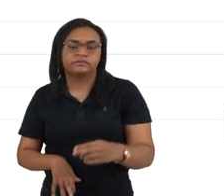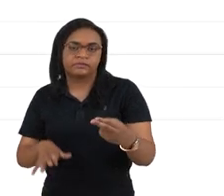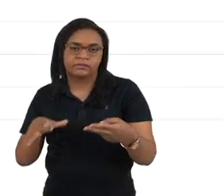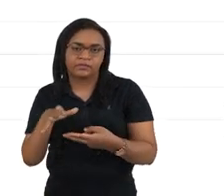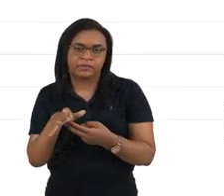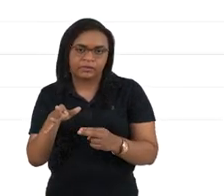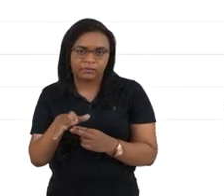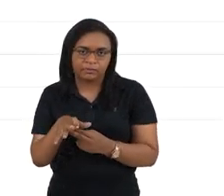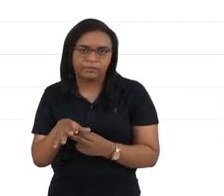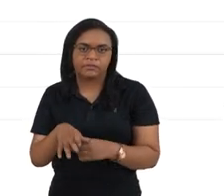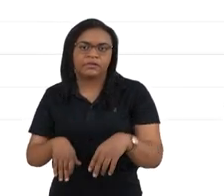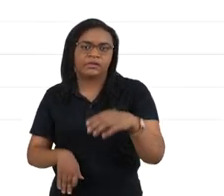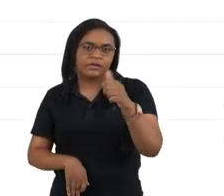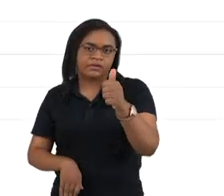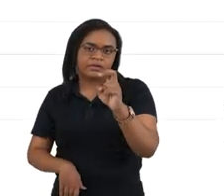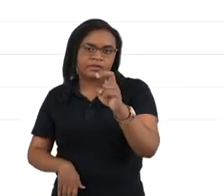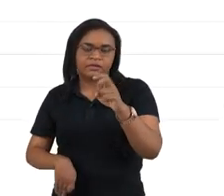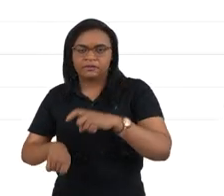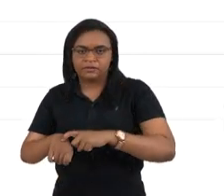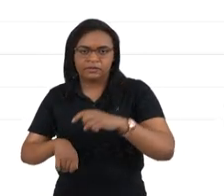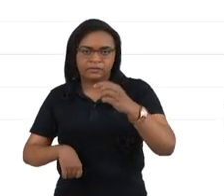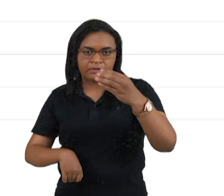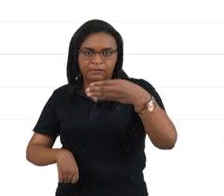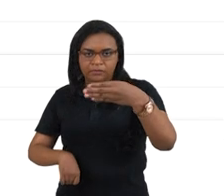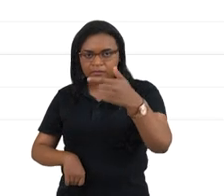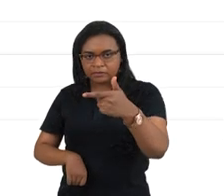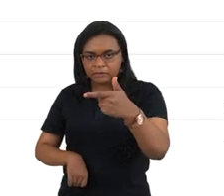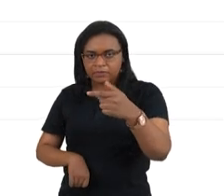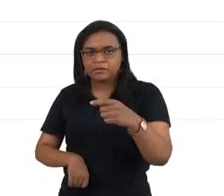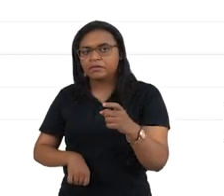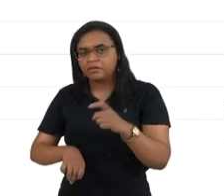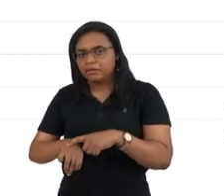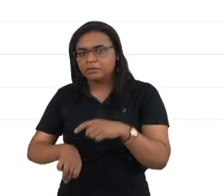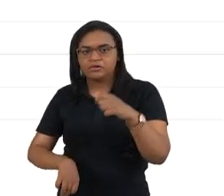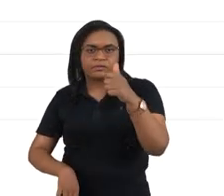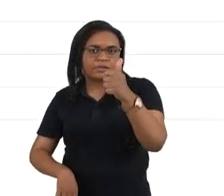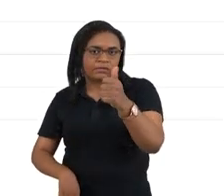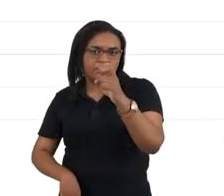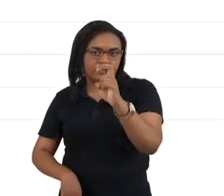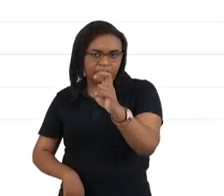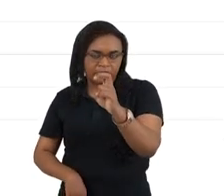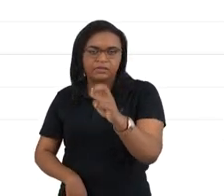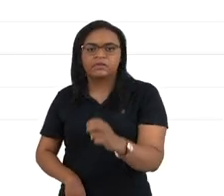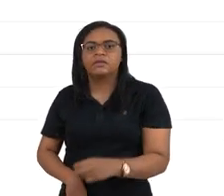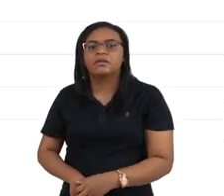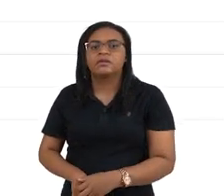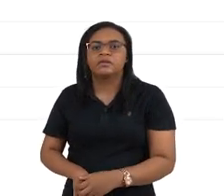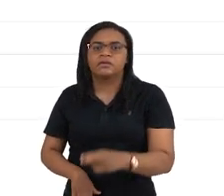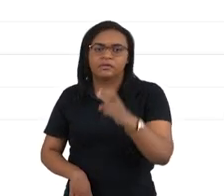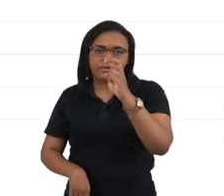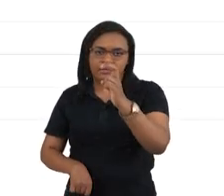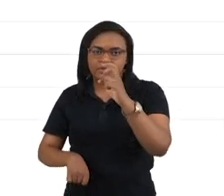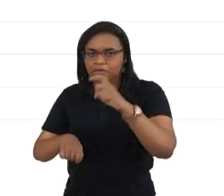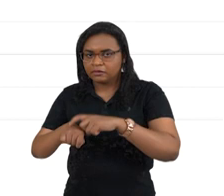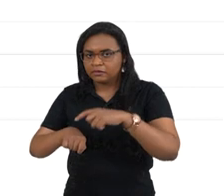igual a 15 vezes 42. Aí a gente pega aqui, ó, 42 e multiplica por 15. A gente tem 5 vezes 2